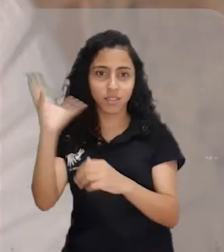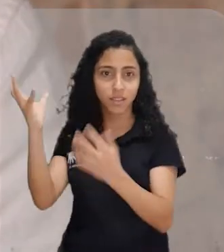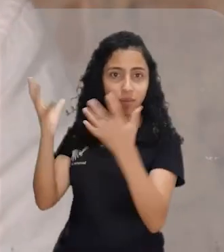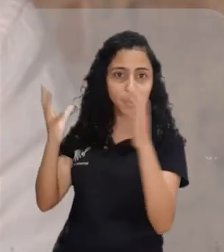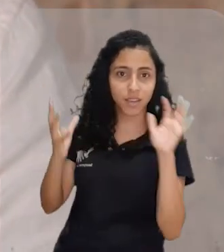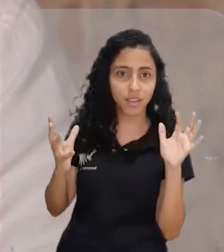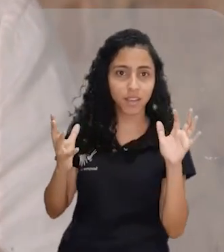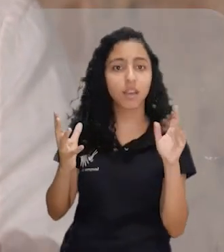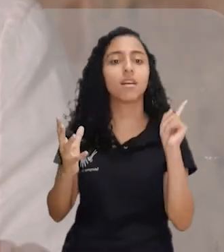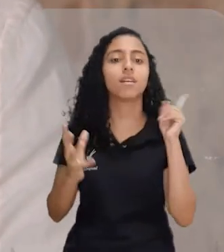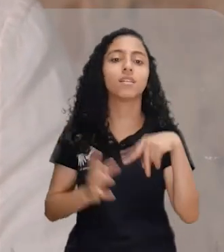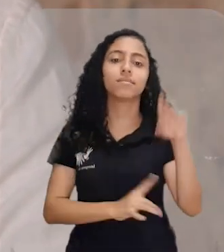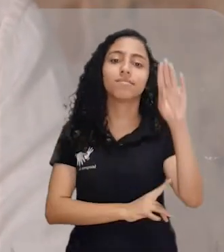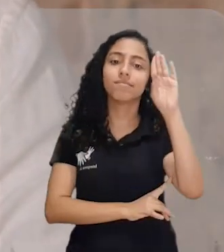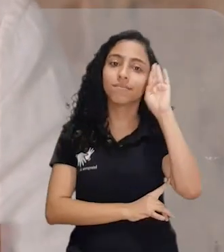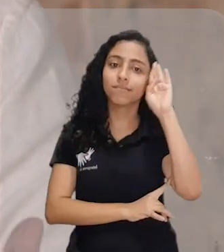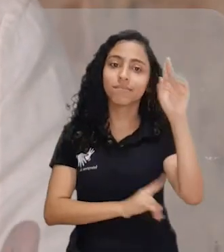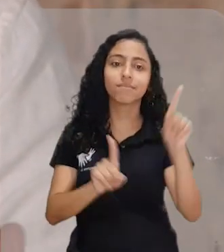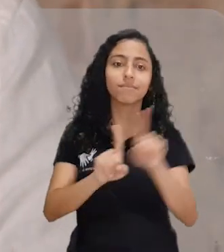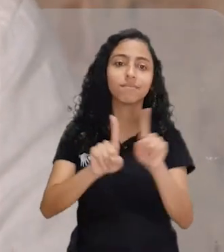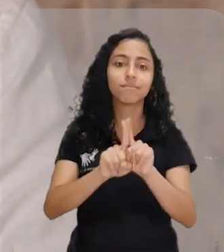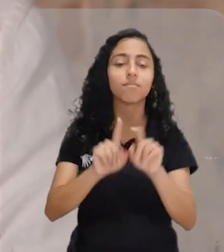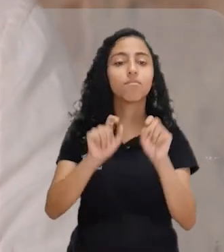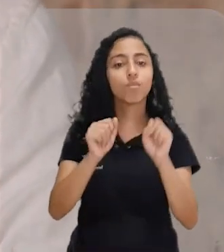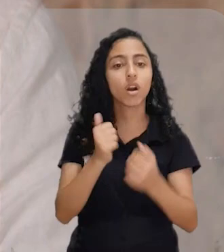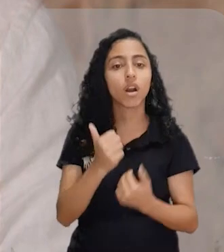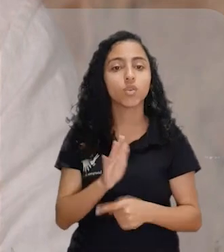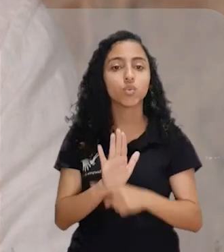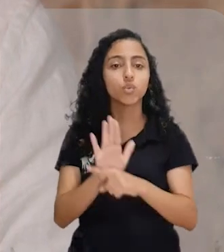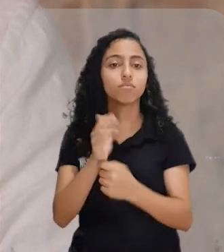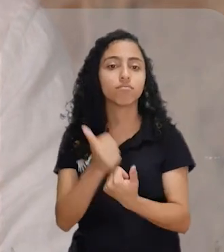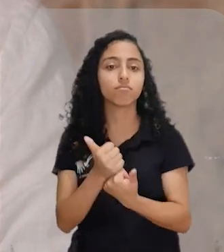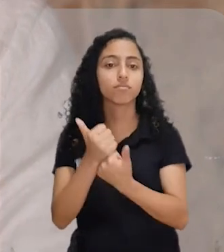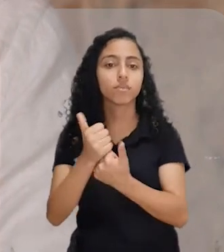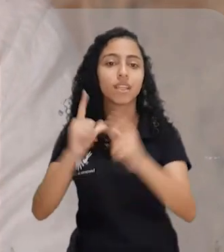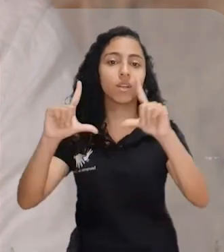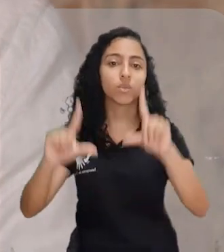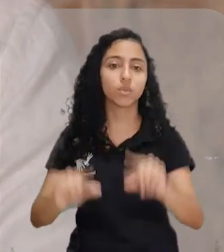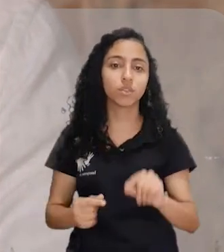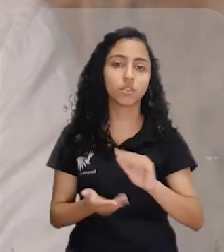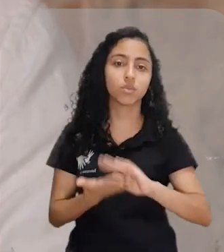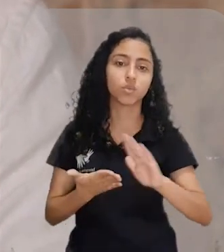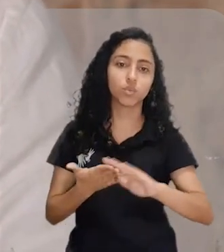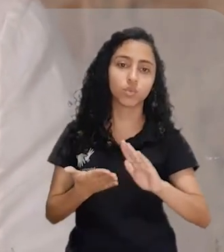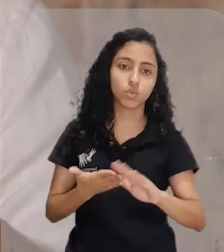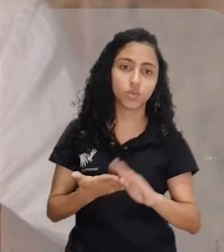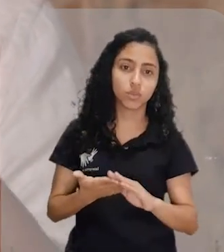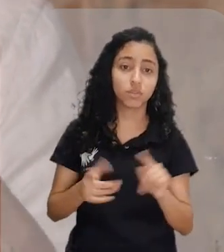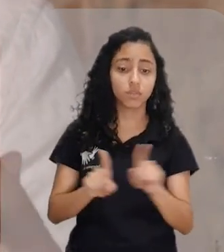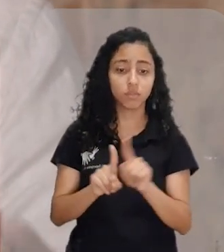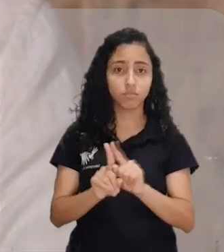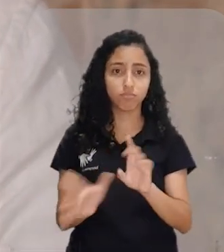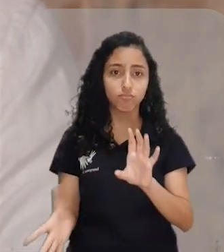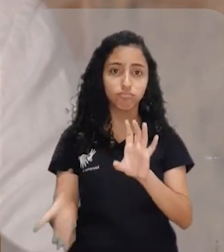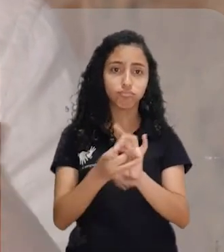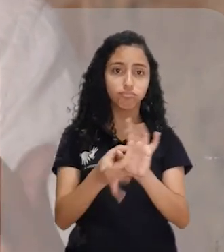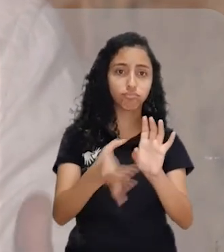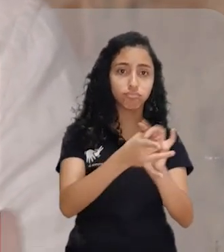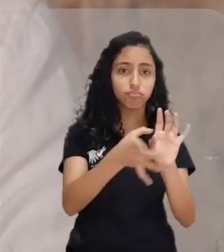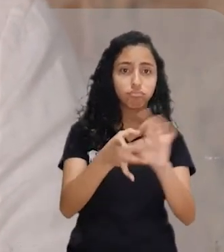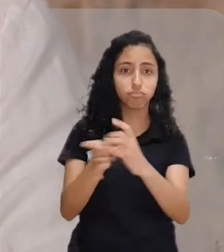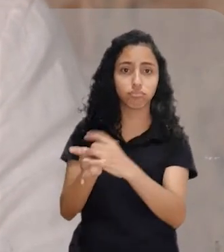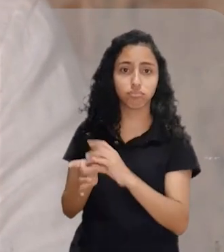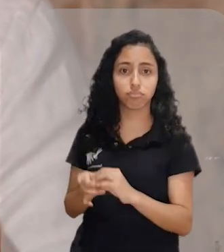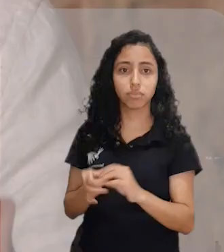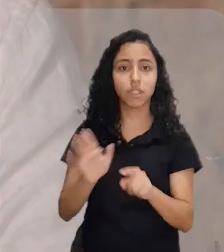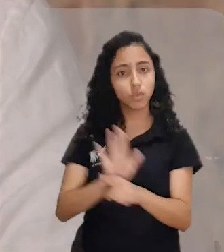sem dúvida alguma, é uma ferramenta fundamental que pode auxiliar, né, na redução desses custos e no engajamento dos